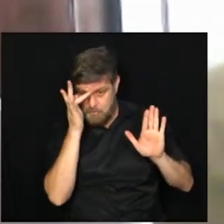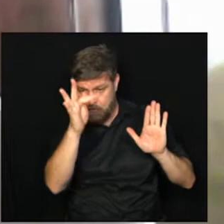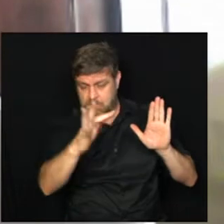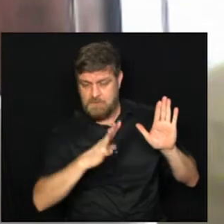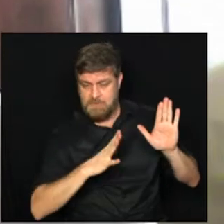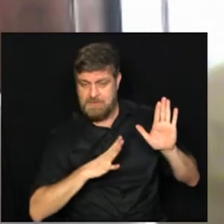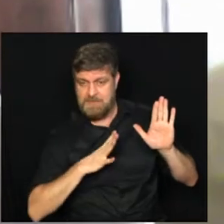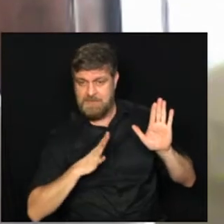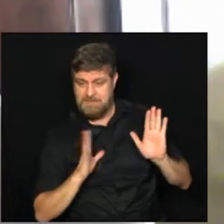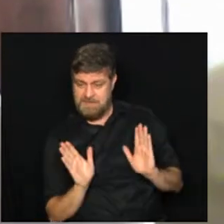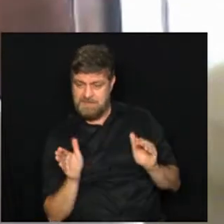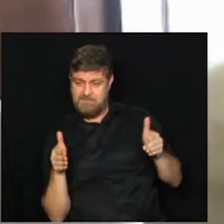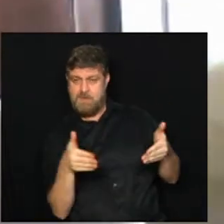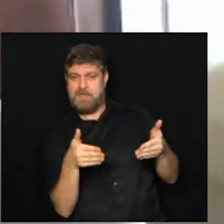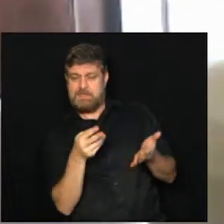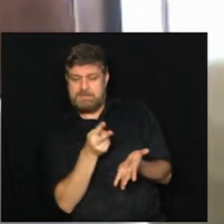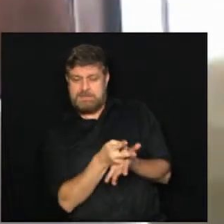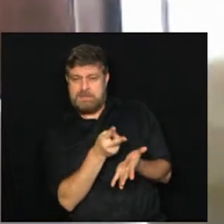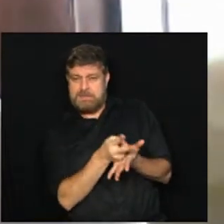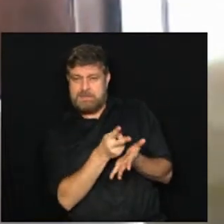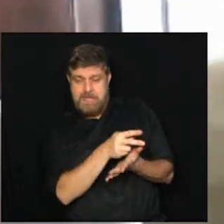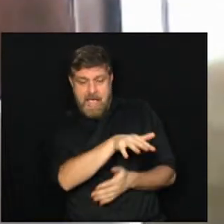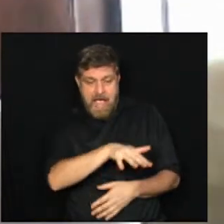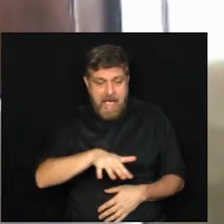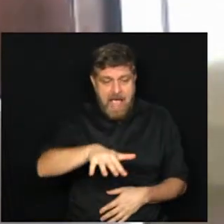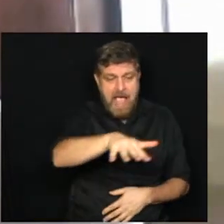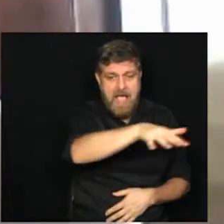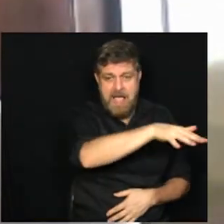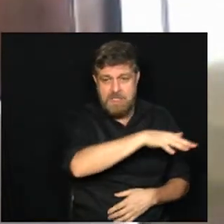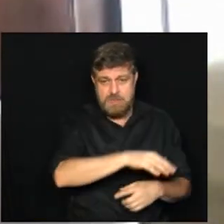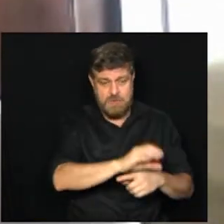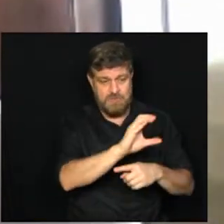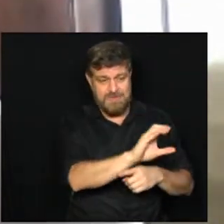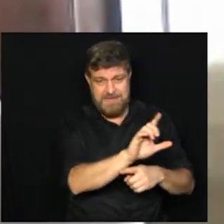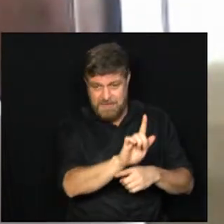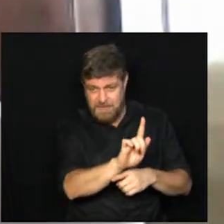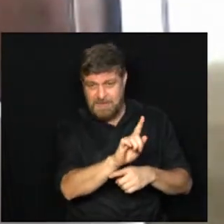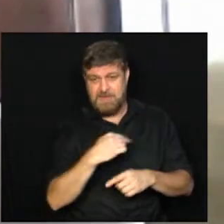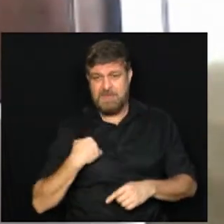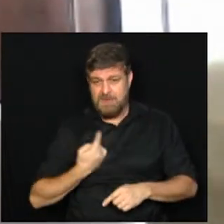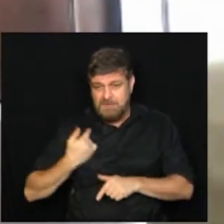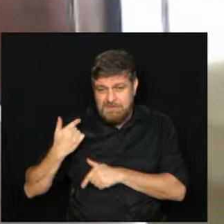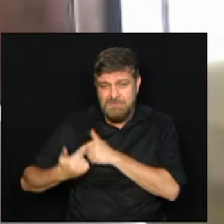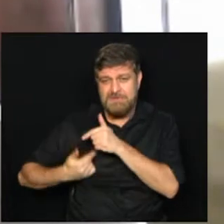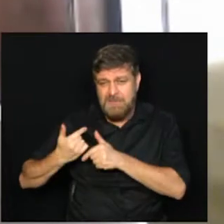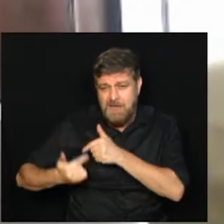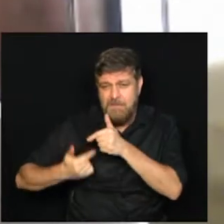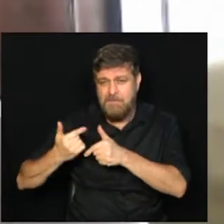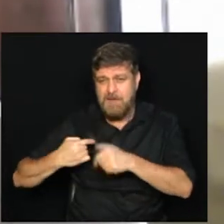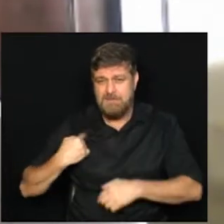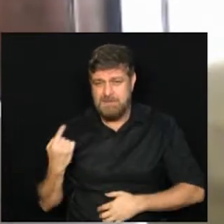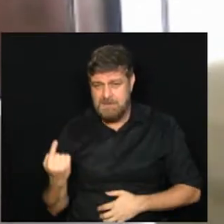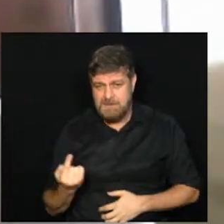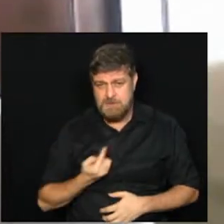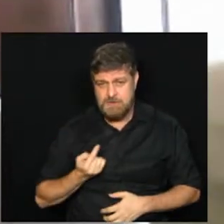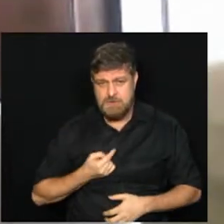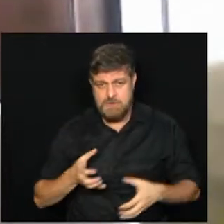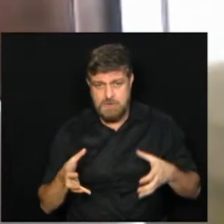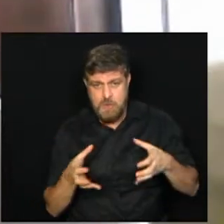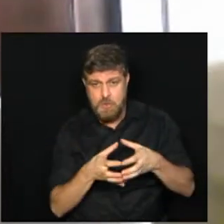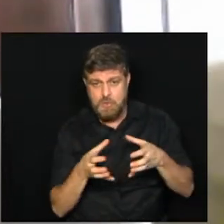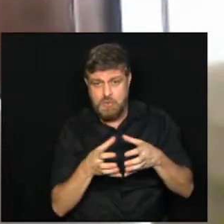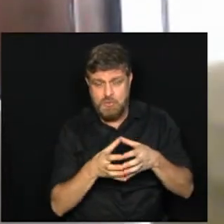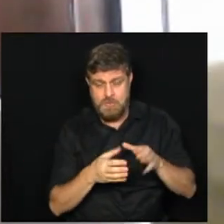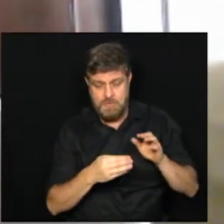questão da região noroeste, né, e com os trabalhos que a gente vem compondo no comitê do plano Primeira